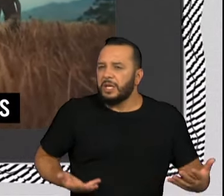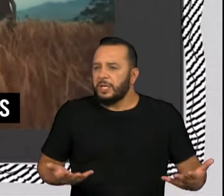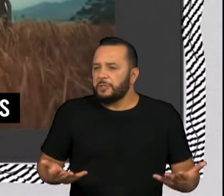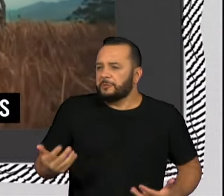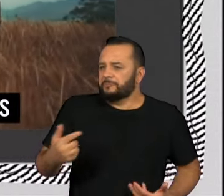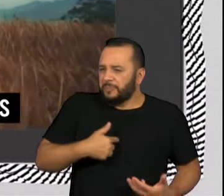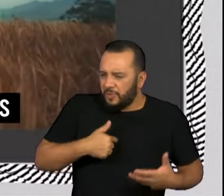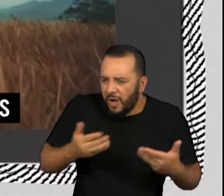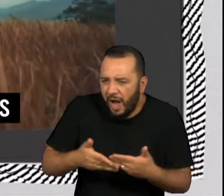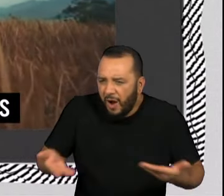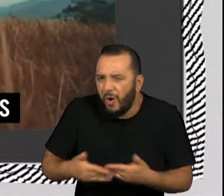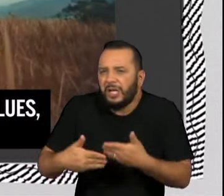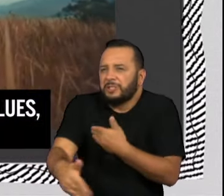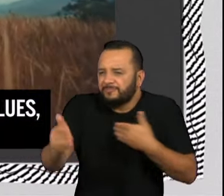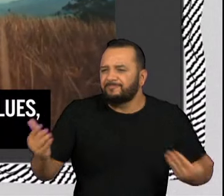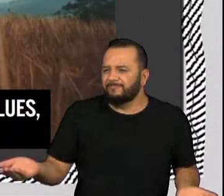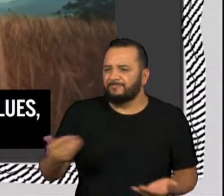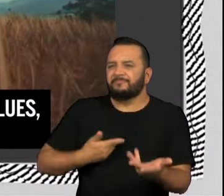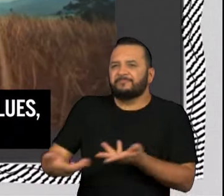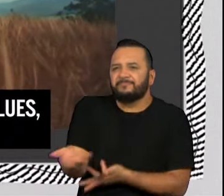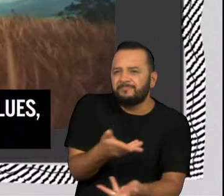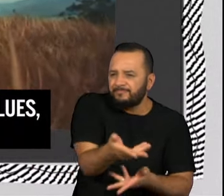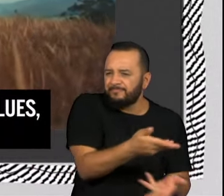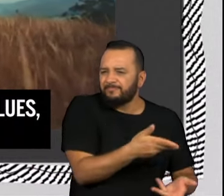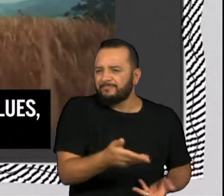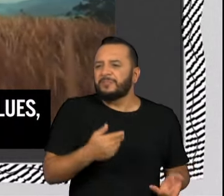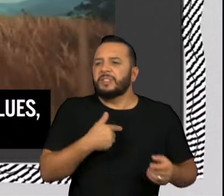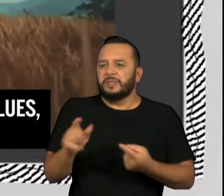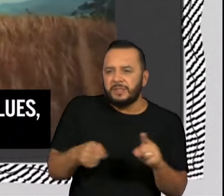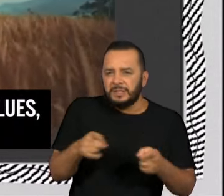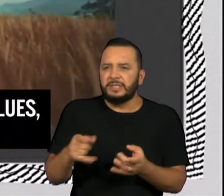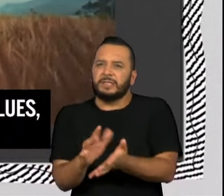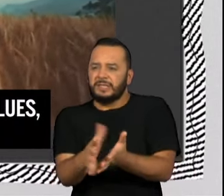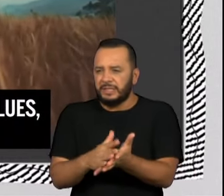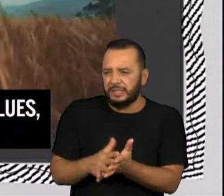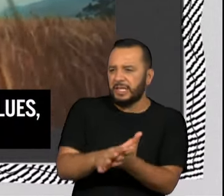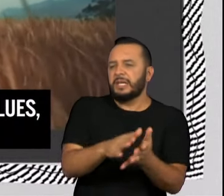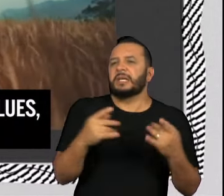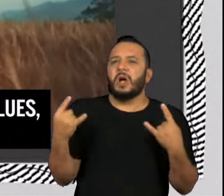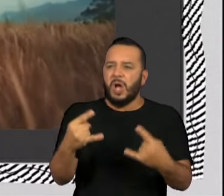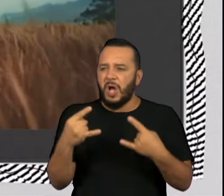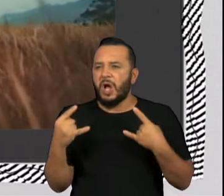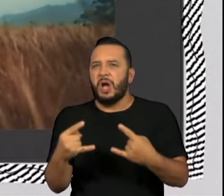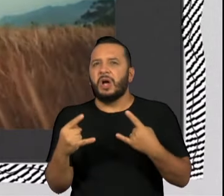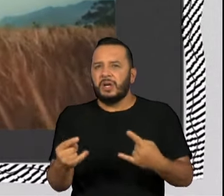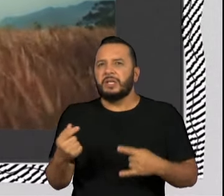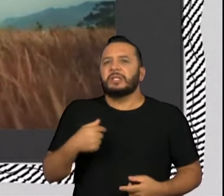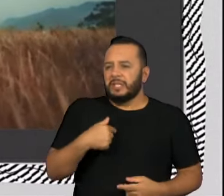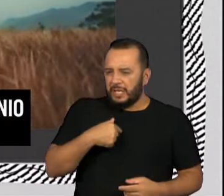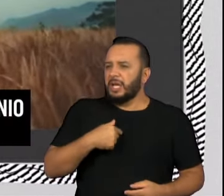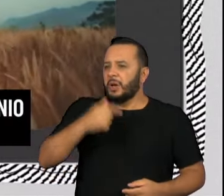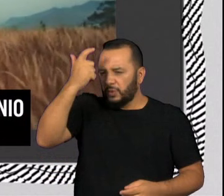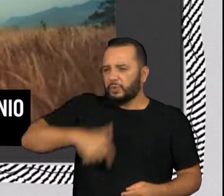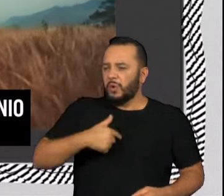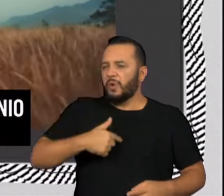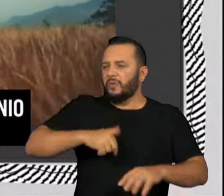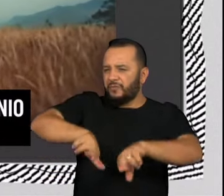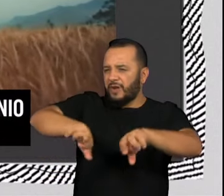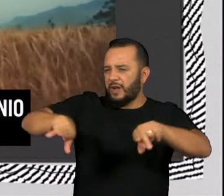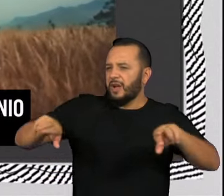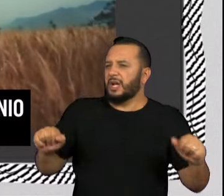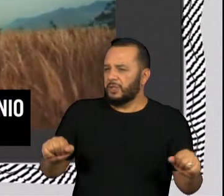vivo a partir agora deram sucos usando é Blues rock abuso Jessé por isso o funk a boas ou más oclusões tudo isso tudo